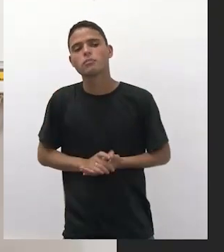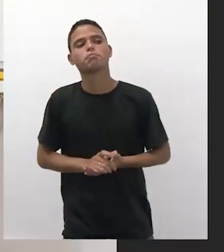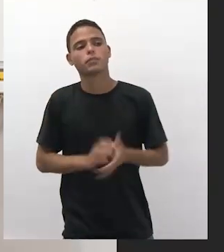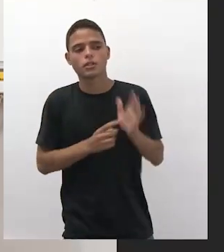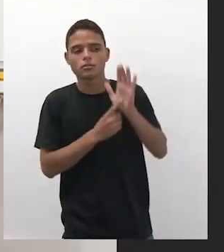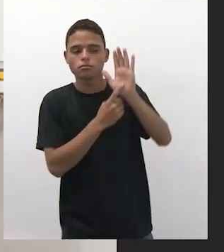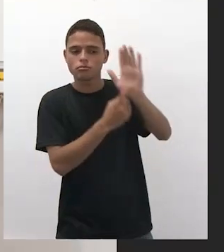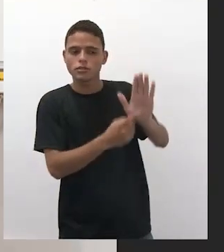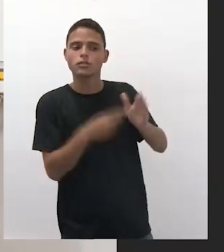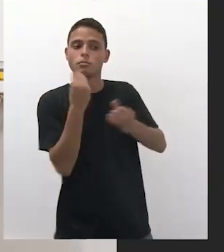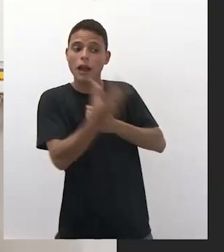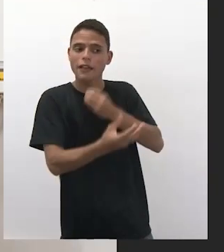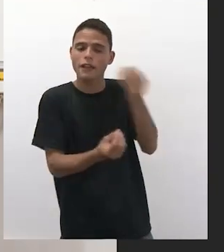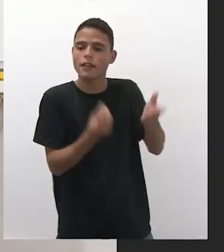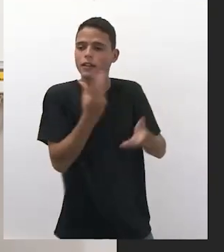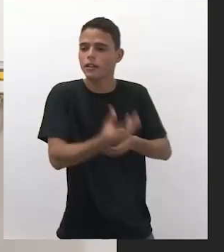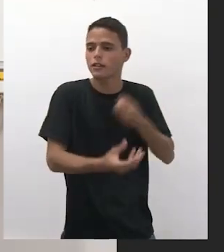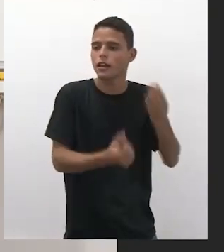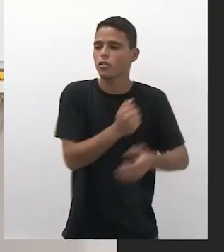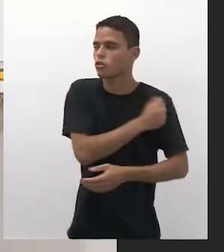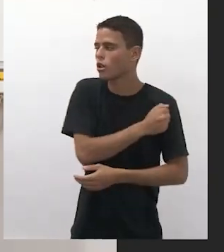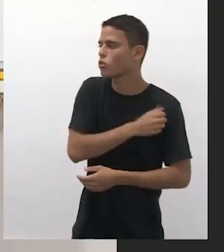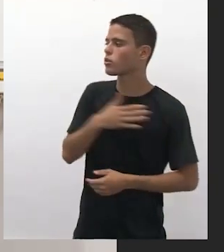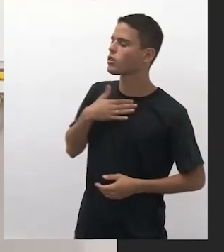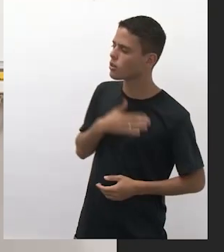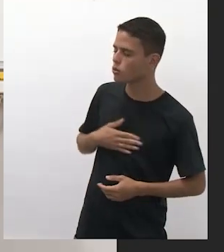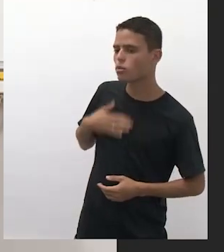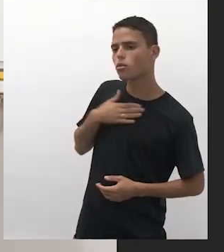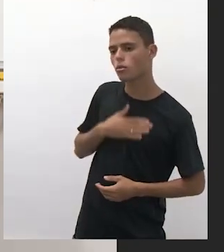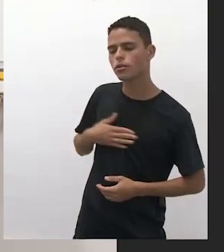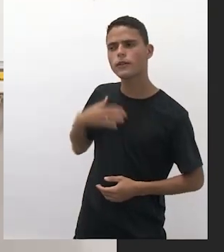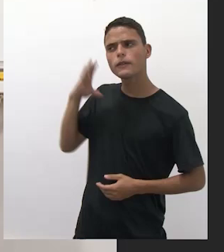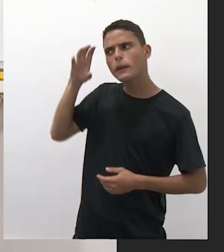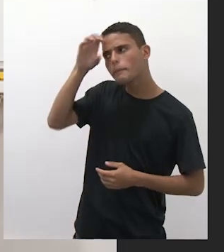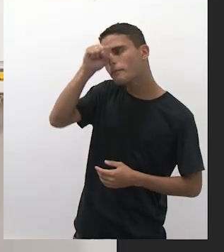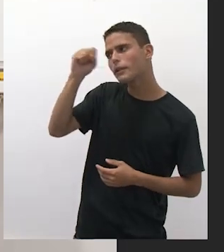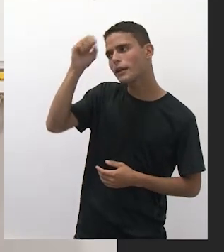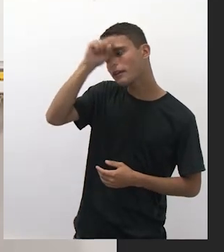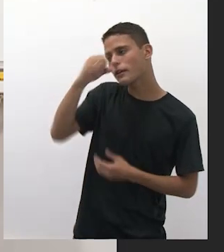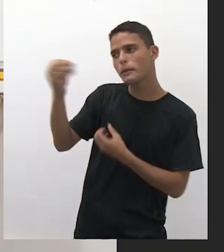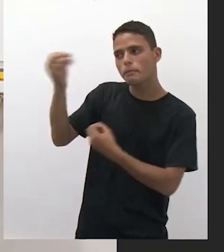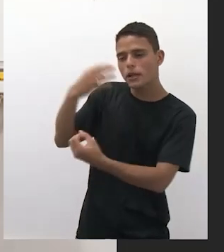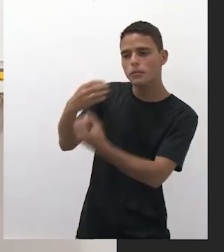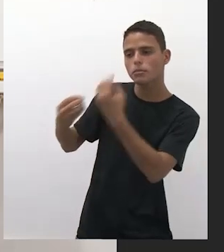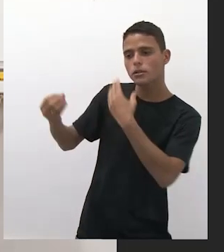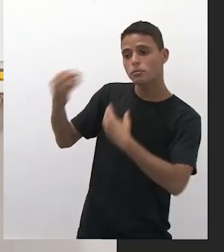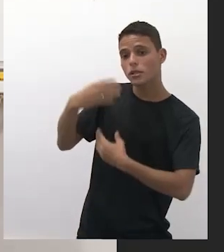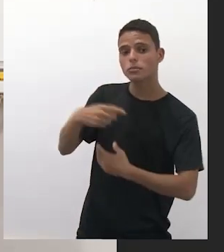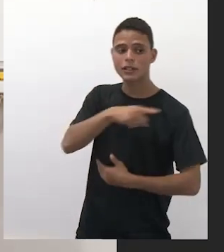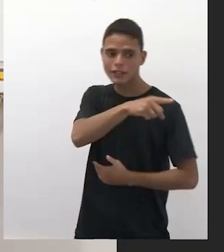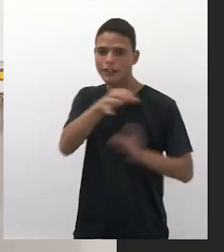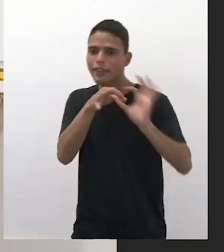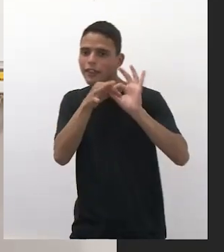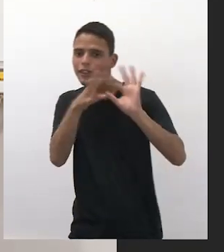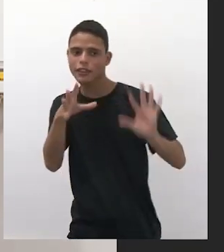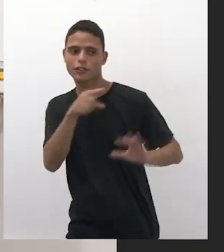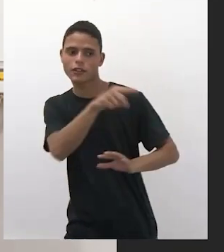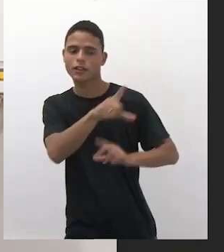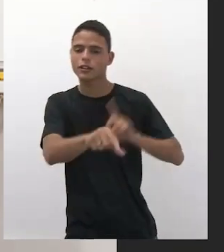também, porque os alunos eles querem ter autonomia, né? Deixa eles escolherem as